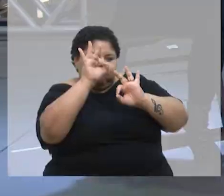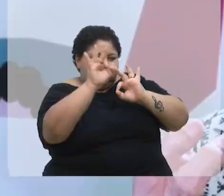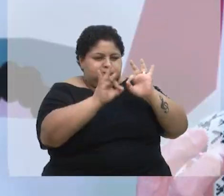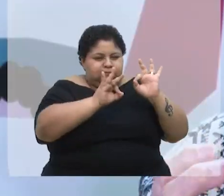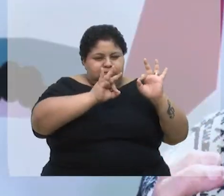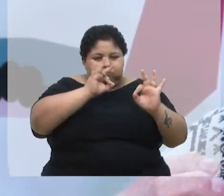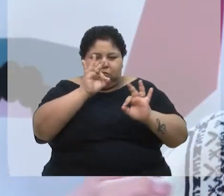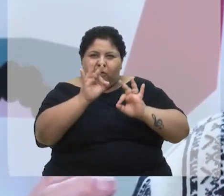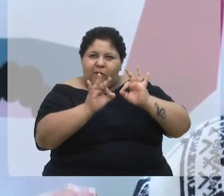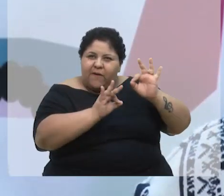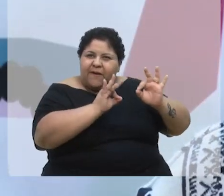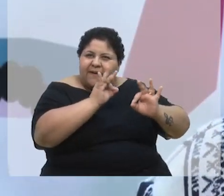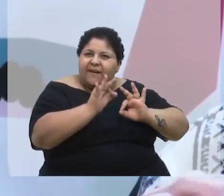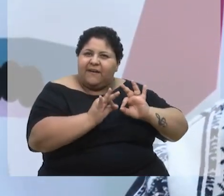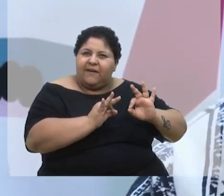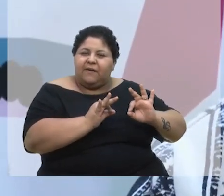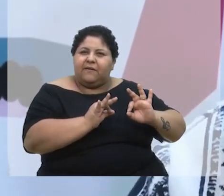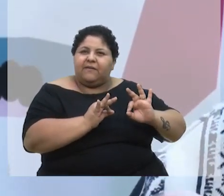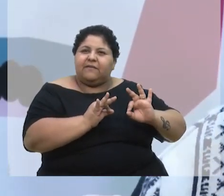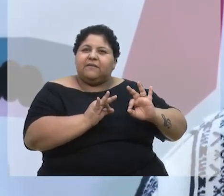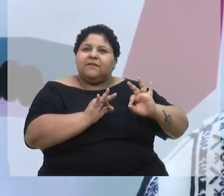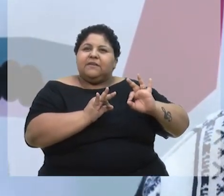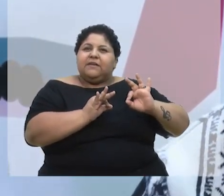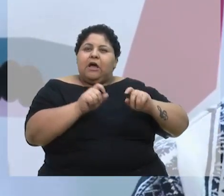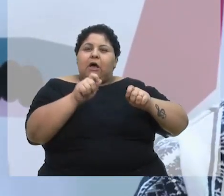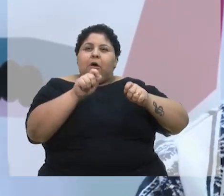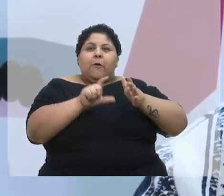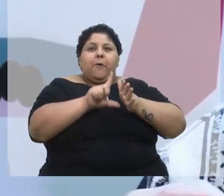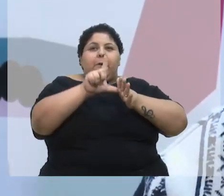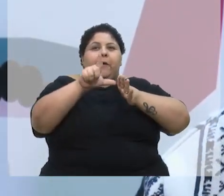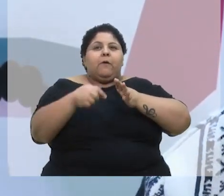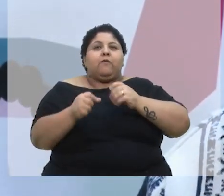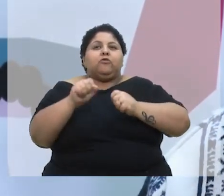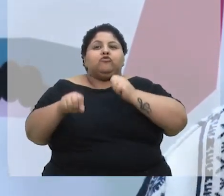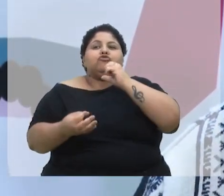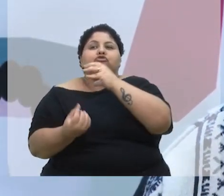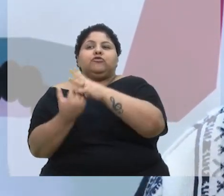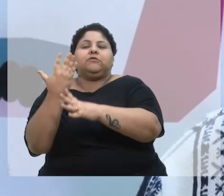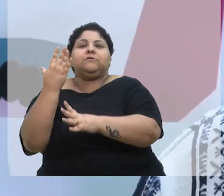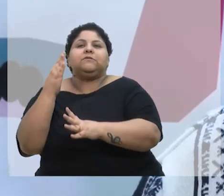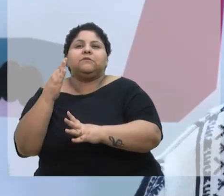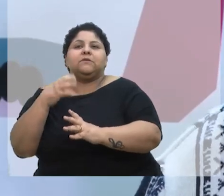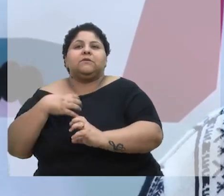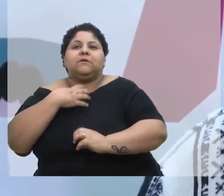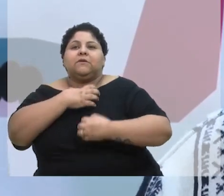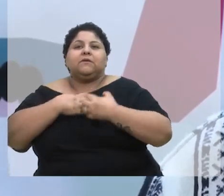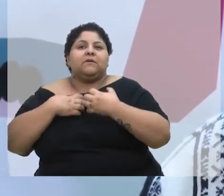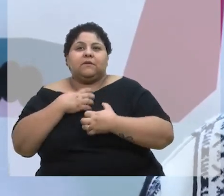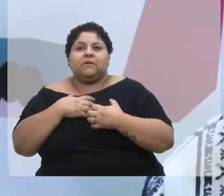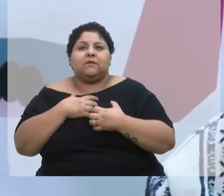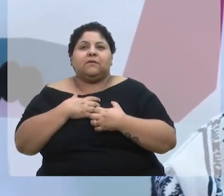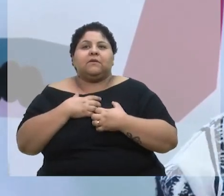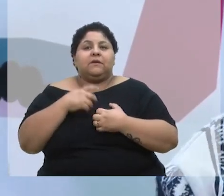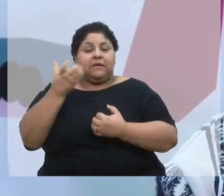automaticamente o escritor. Mas o escritor pressupõe sempre o leitor. Porque